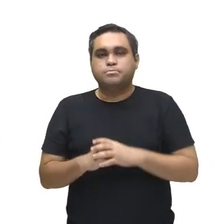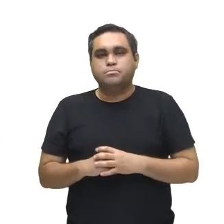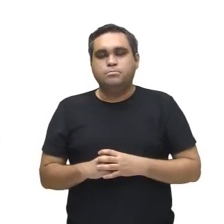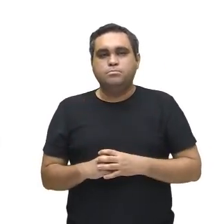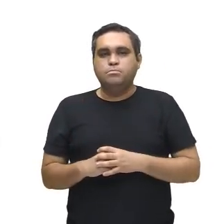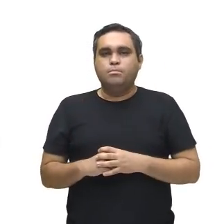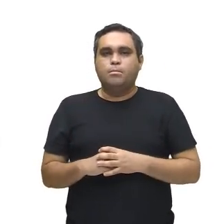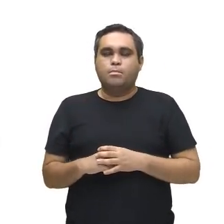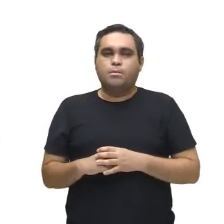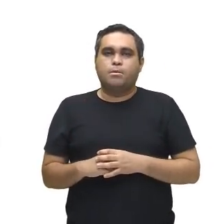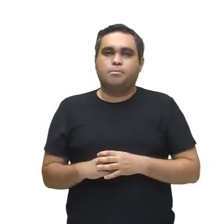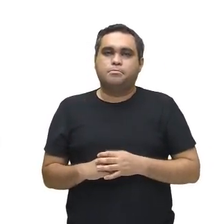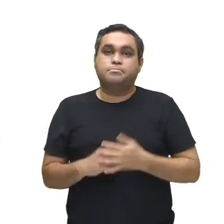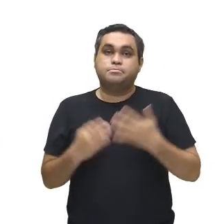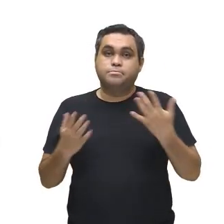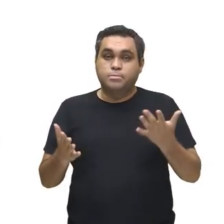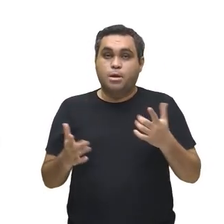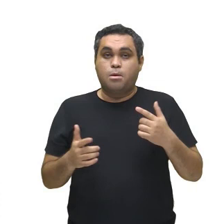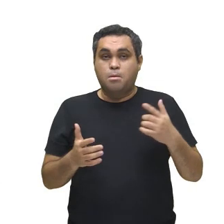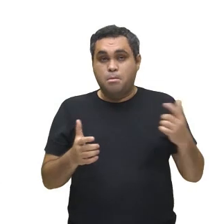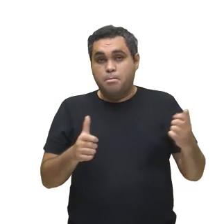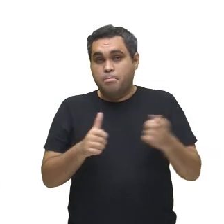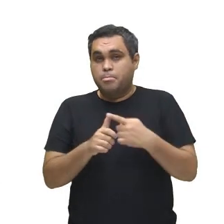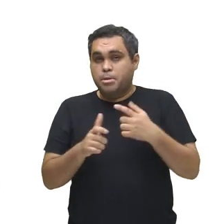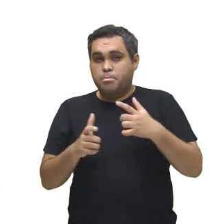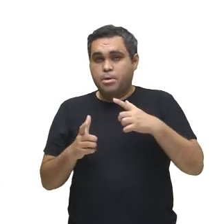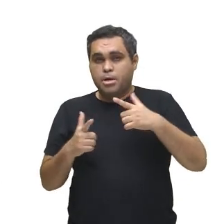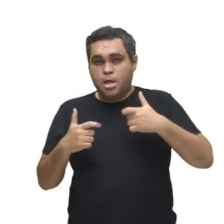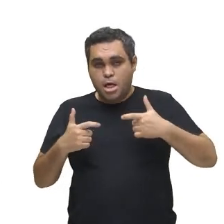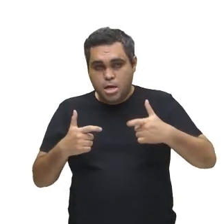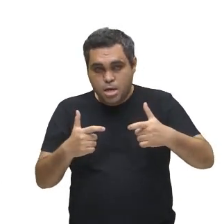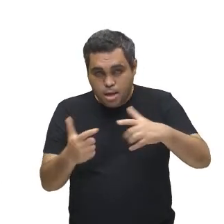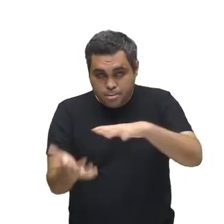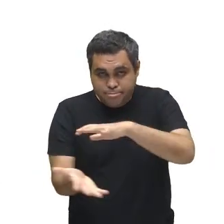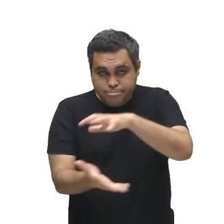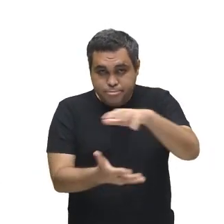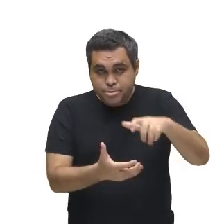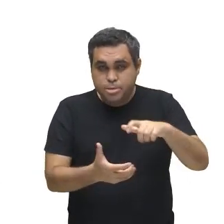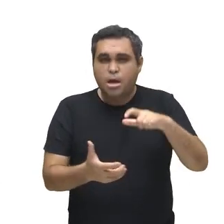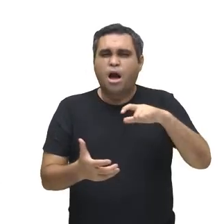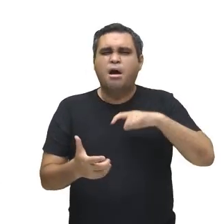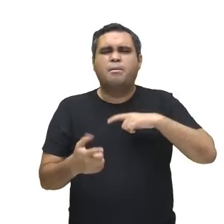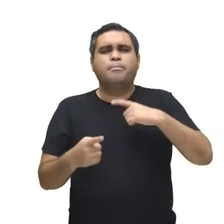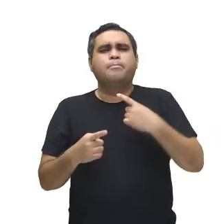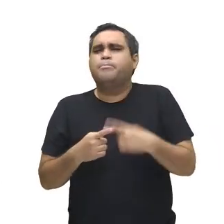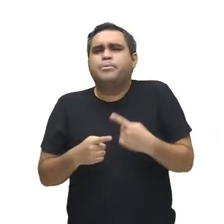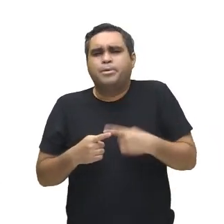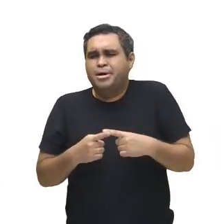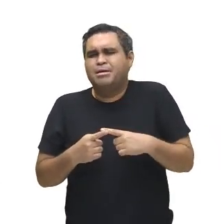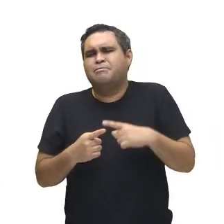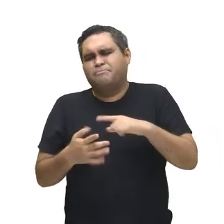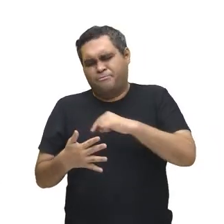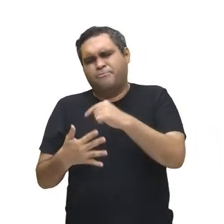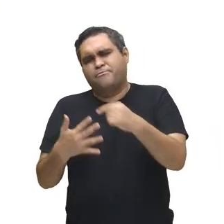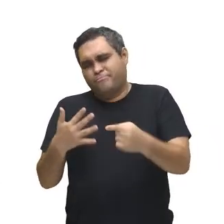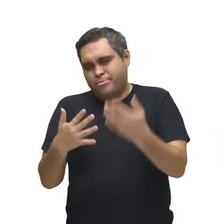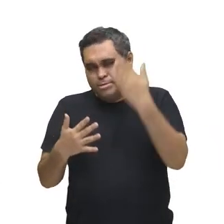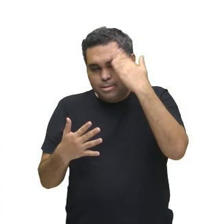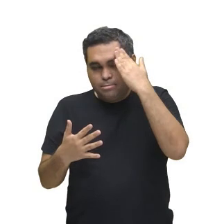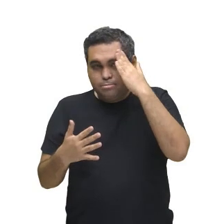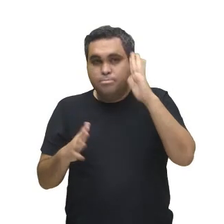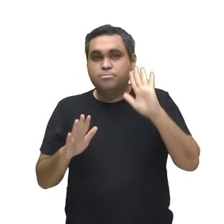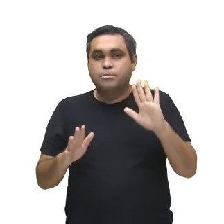gente. A Primeira Guerra Mundial teve várias motivações ligadas aos interesses das nações que